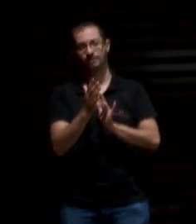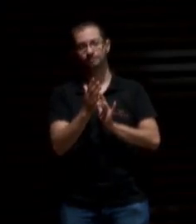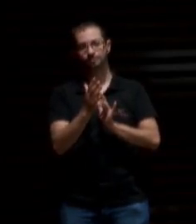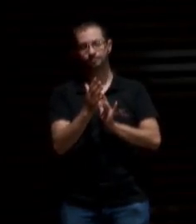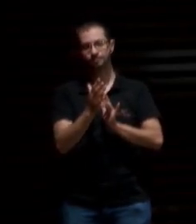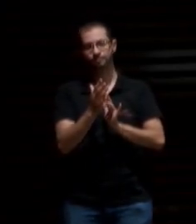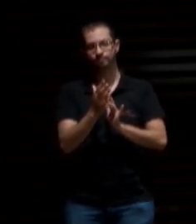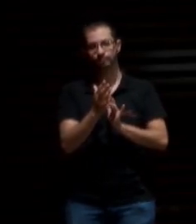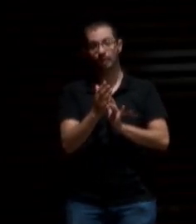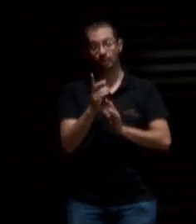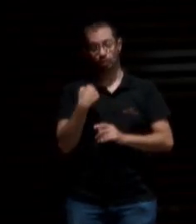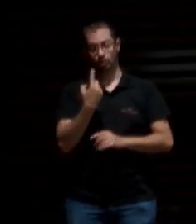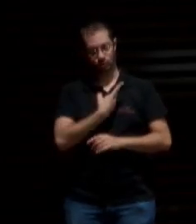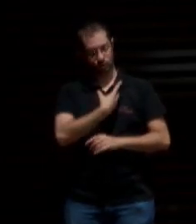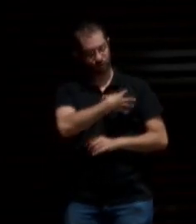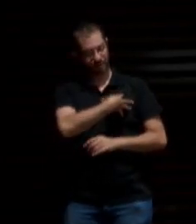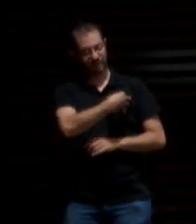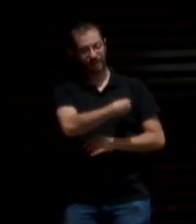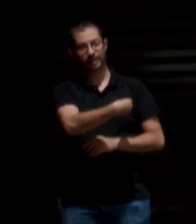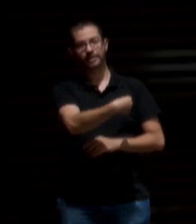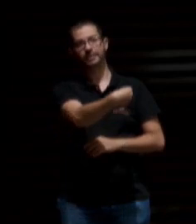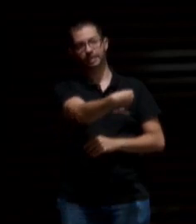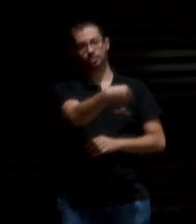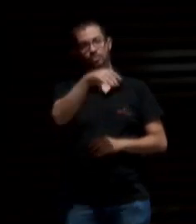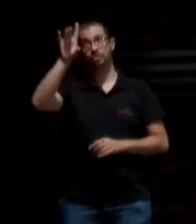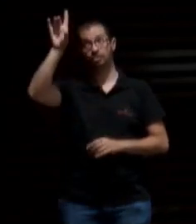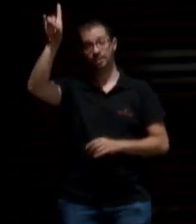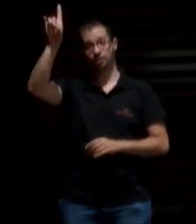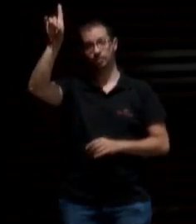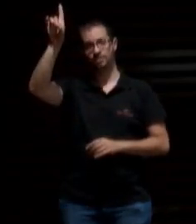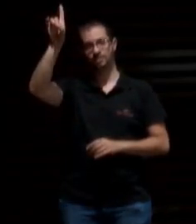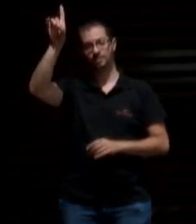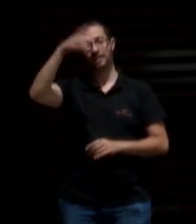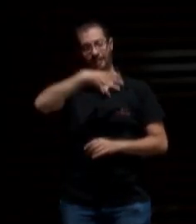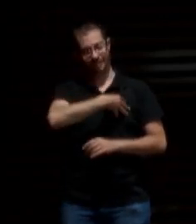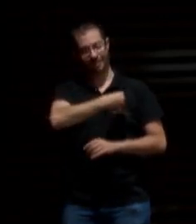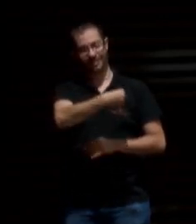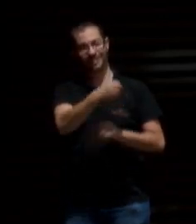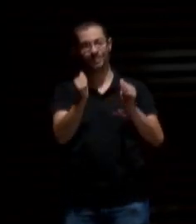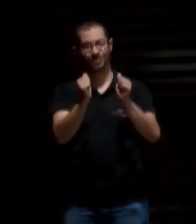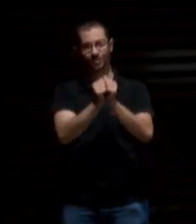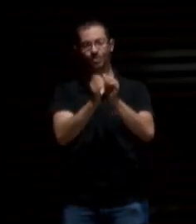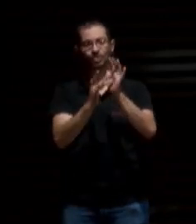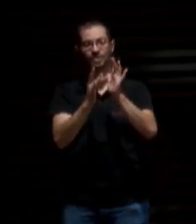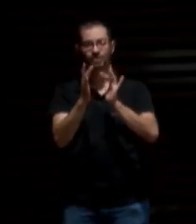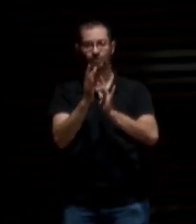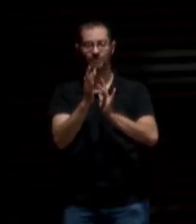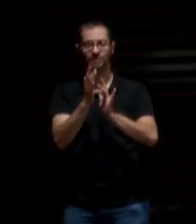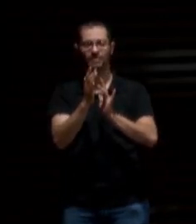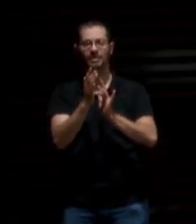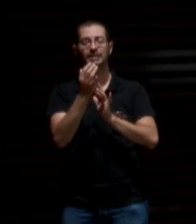Herdeiros de Deus e co-herdeiros com Cristo. Se com Ele sofremos, também com Ele